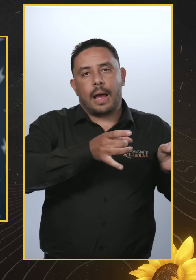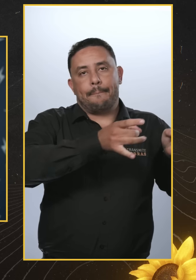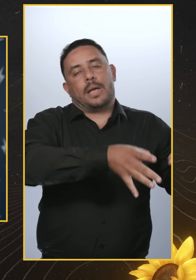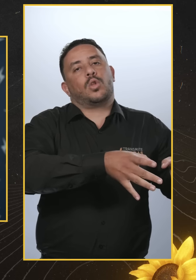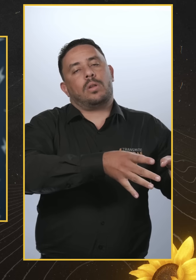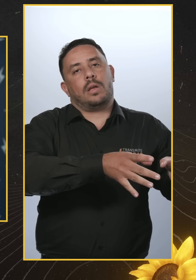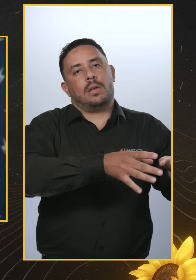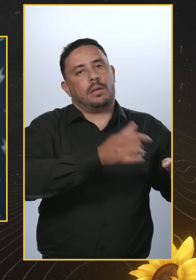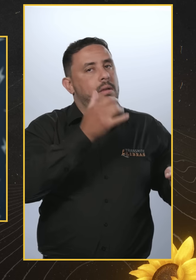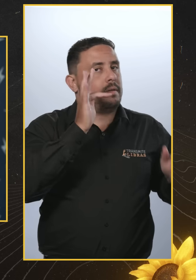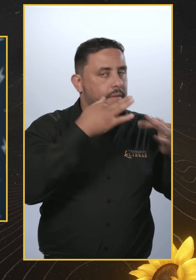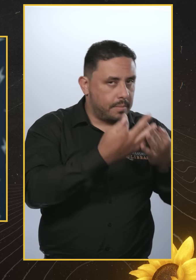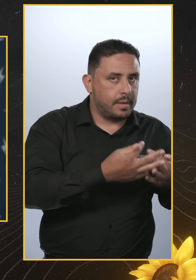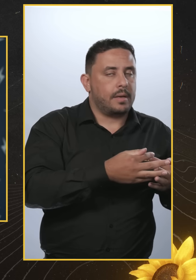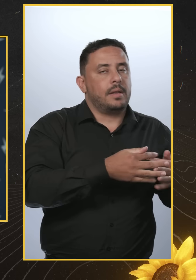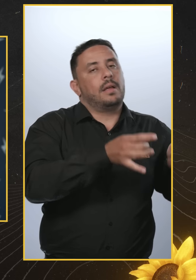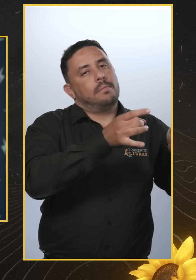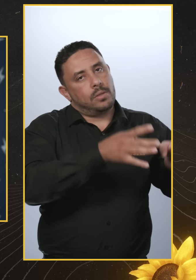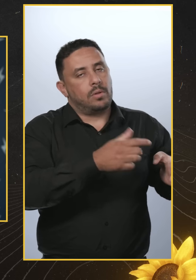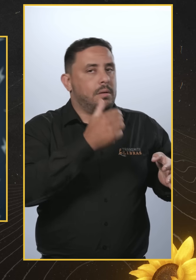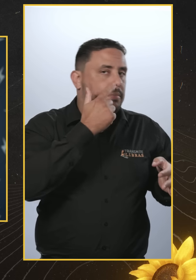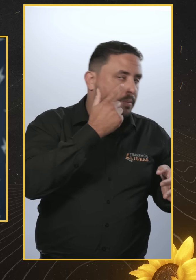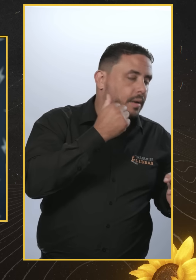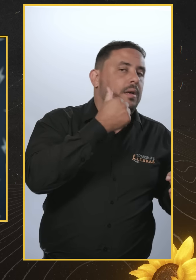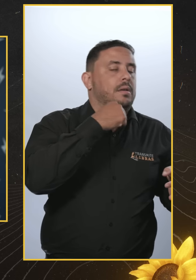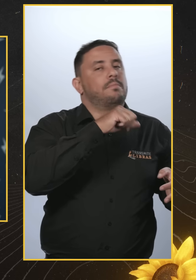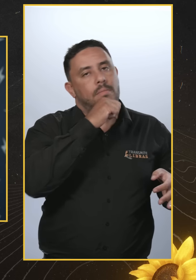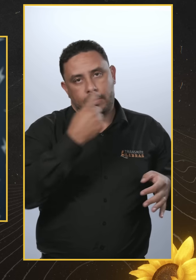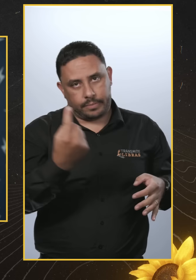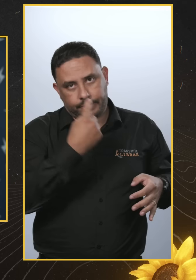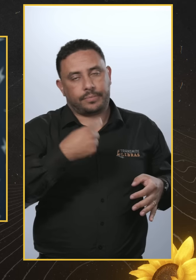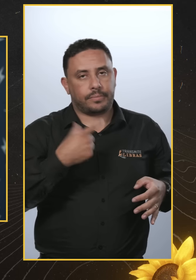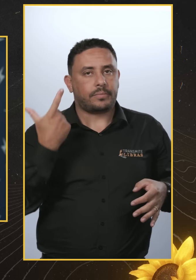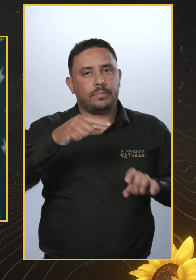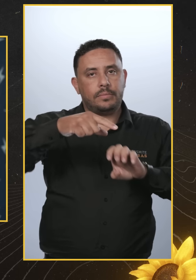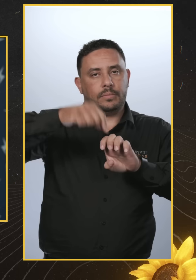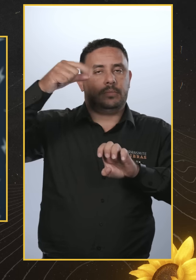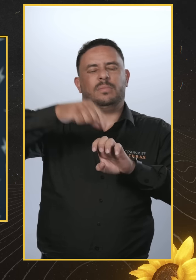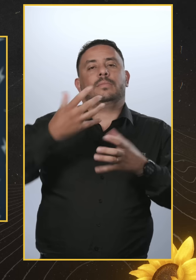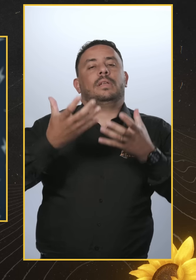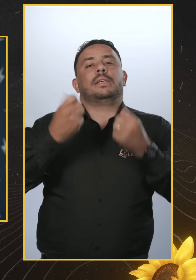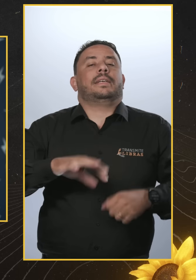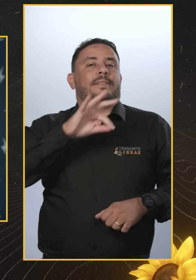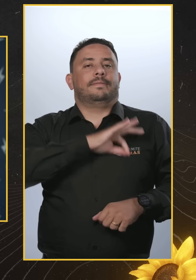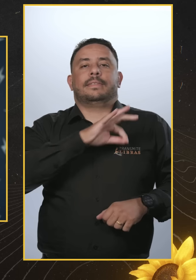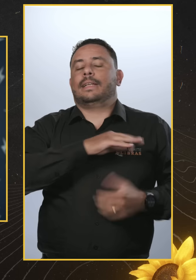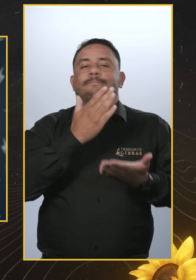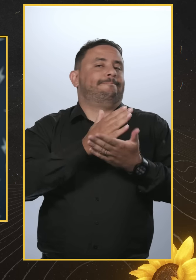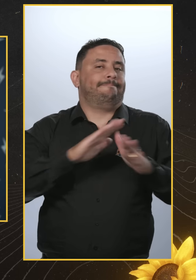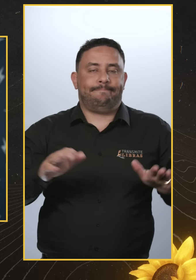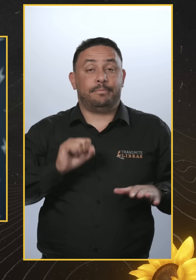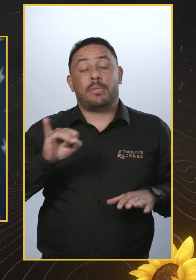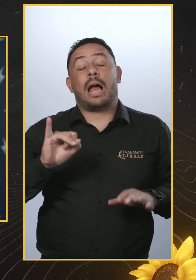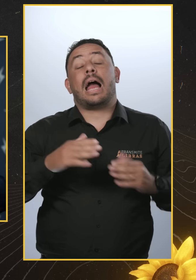a Bíblia lá fala deixará pai e mãe se tornará sua carne o cara que fala eu virei empreendedor nunca mais ele aceita um salário de ninguém não tem como agora